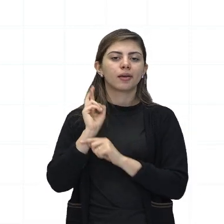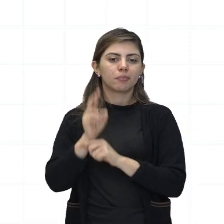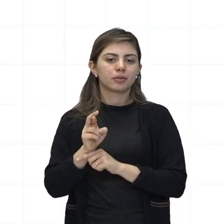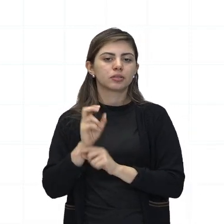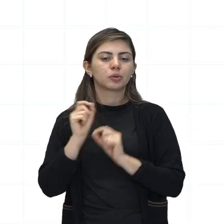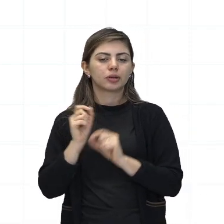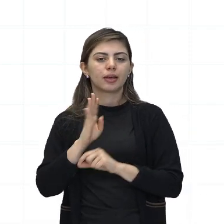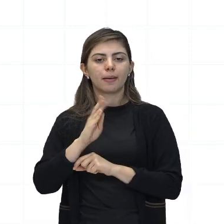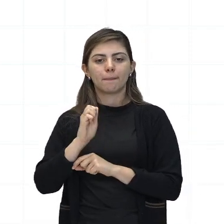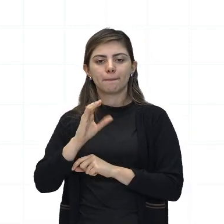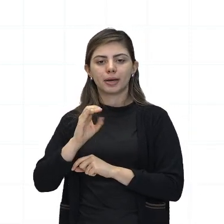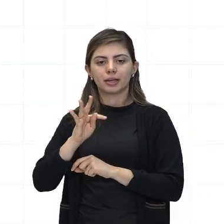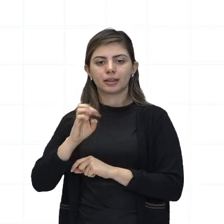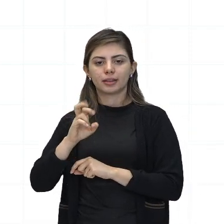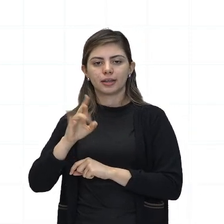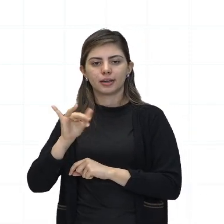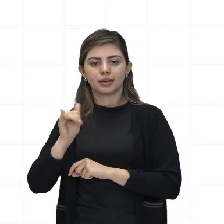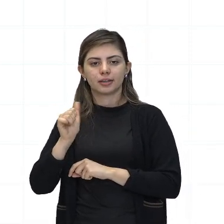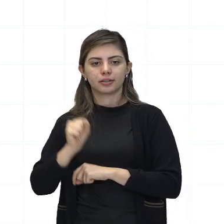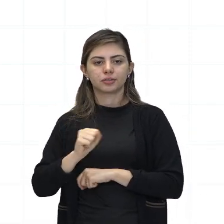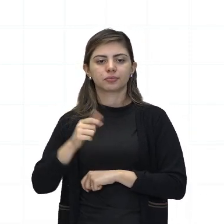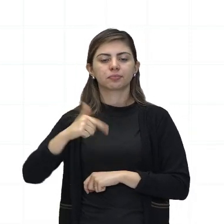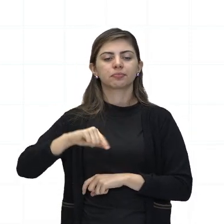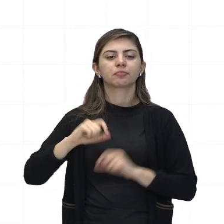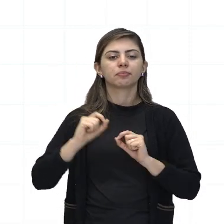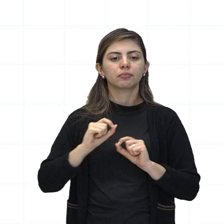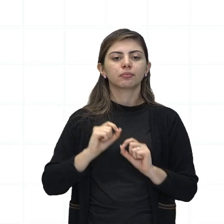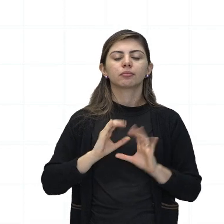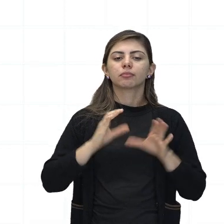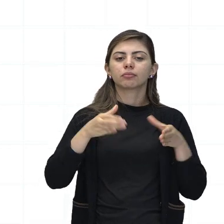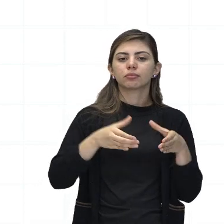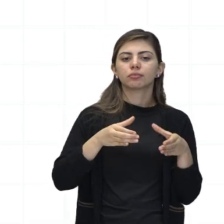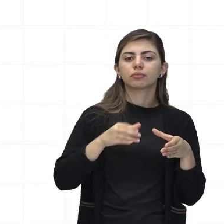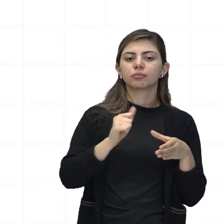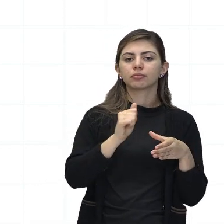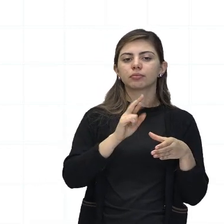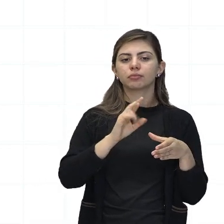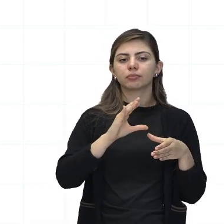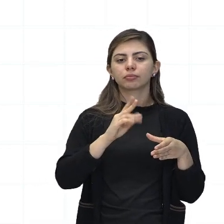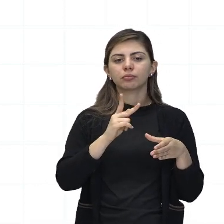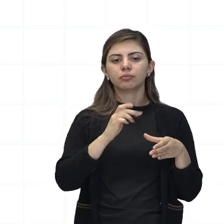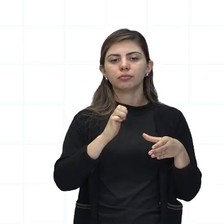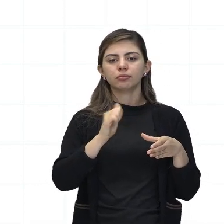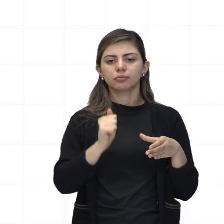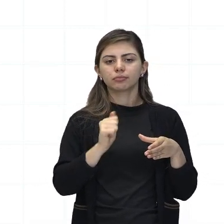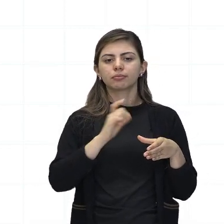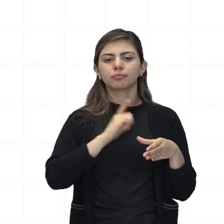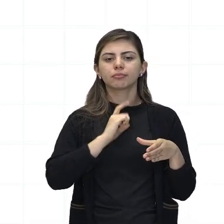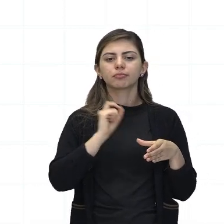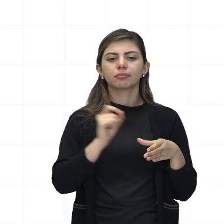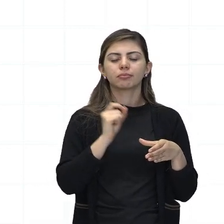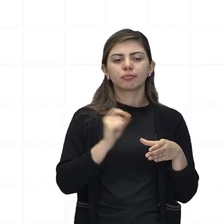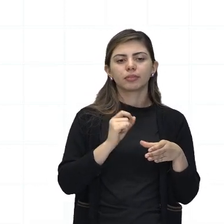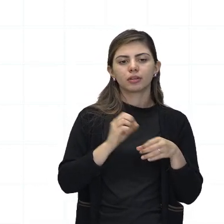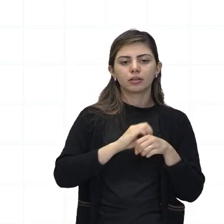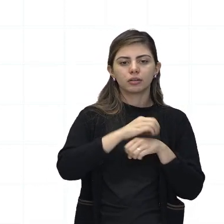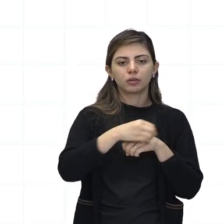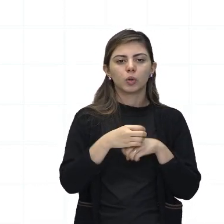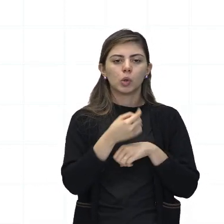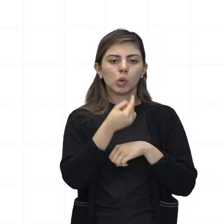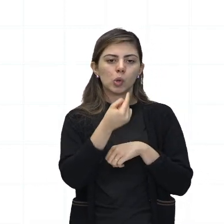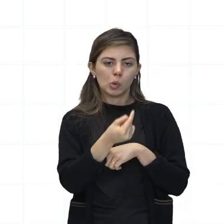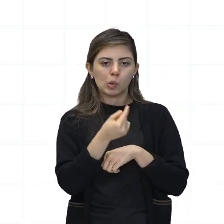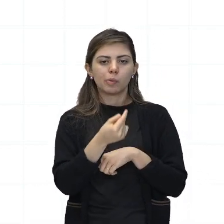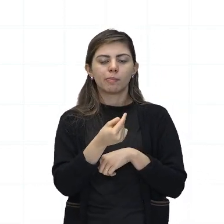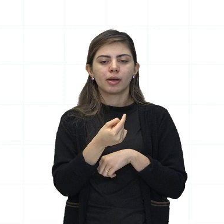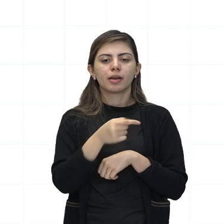as bactérias. Domínio Arquea, constituído por organismos unicelulares